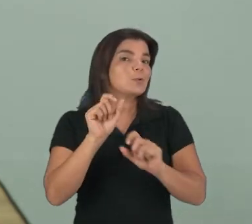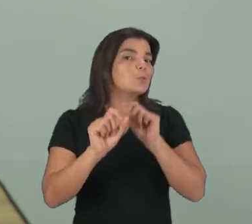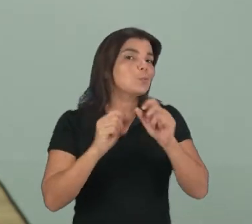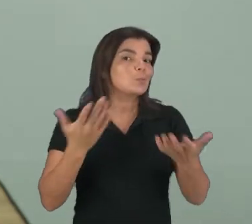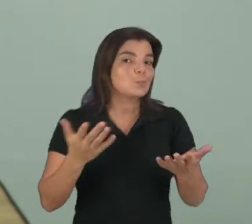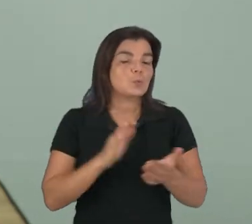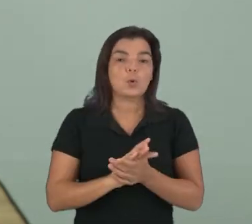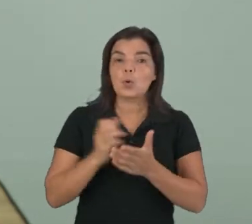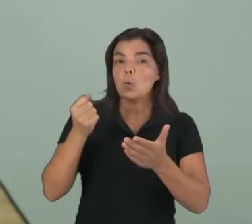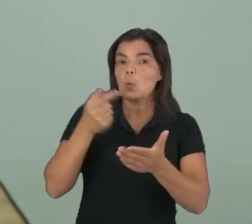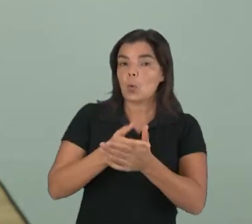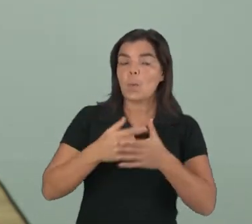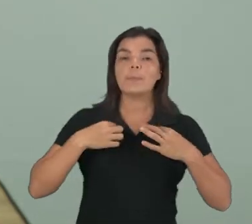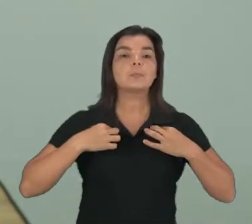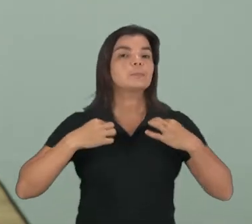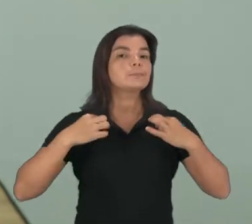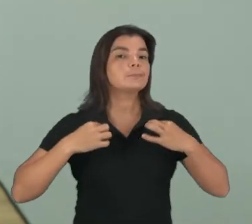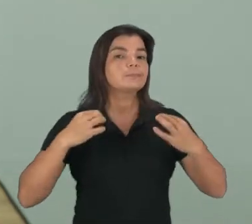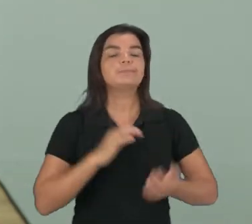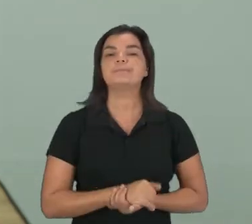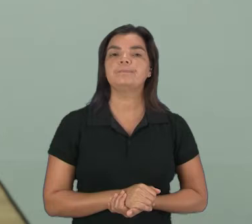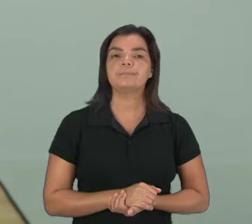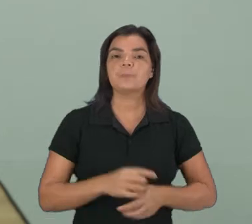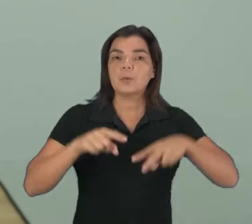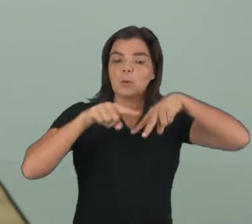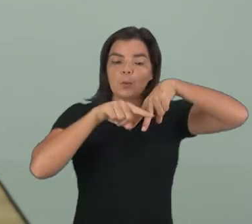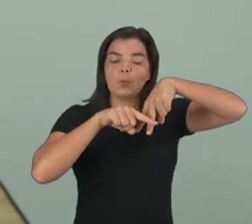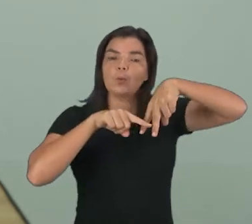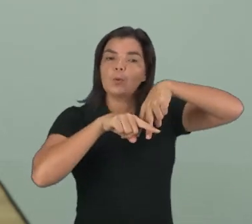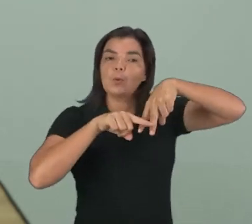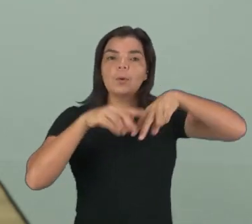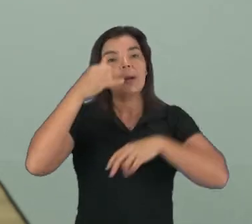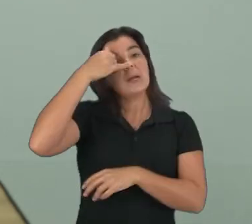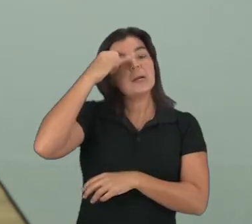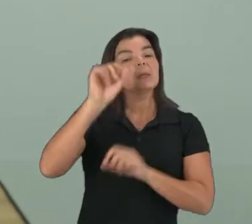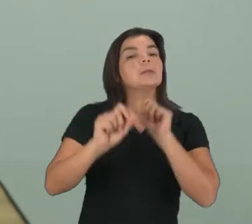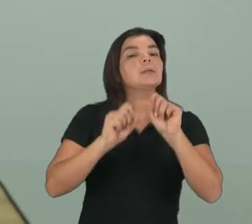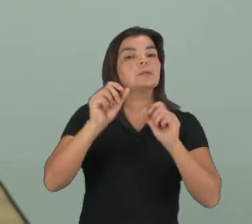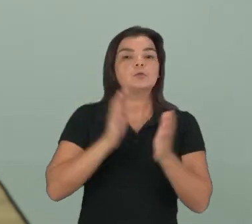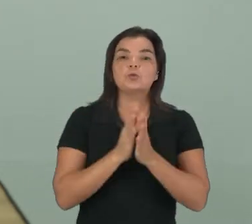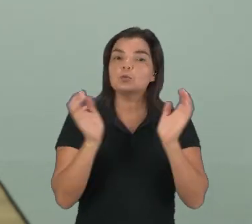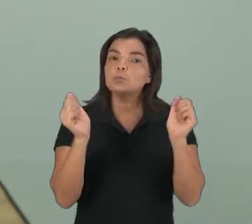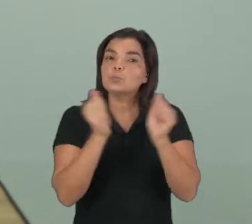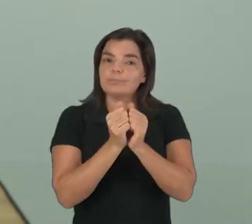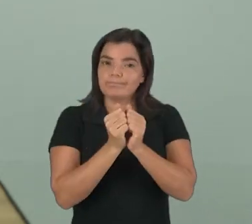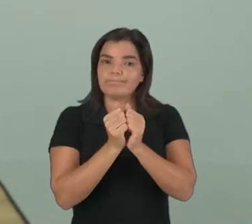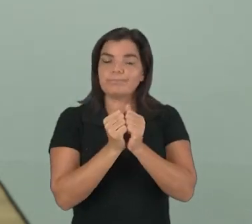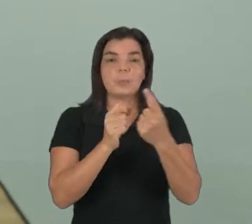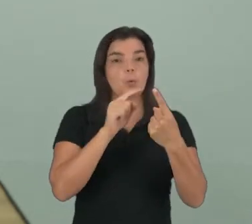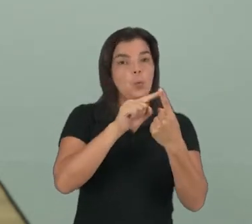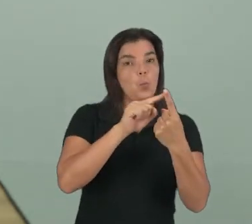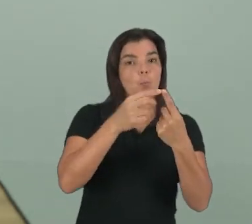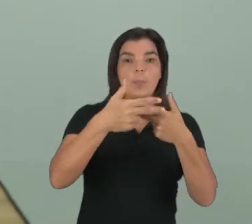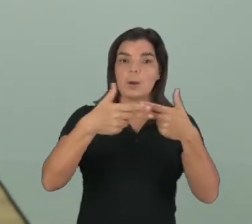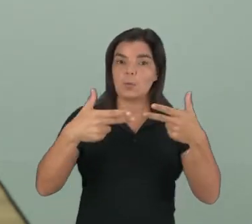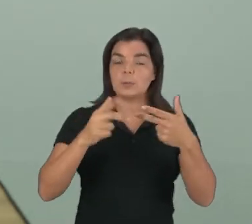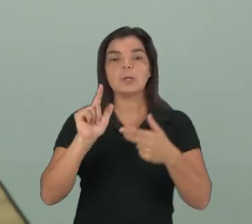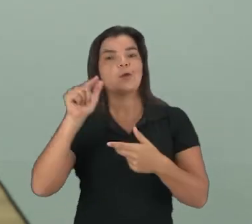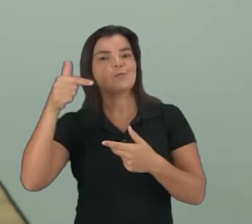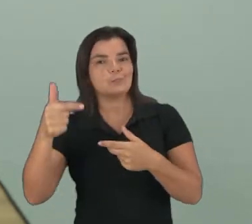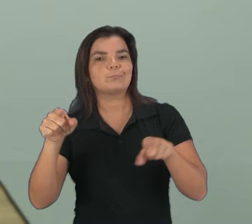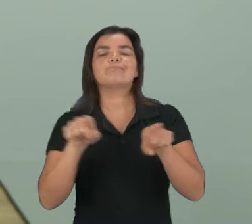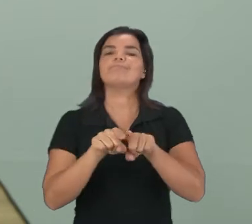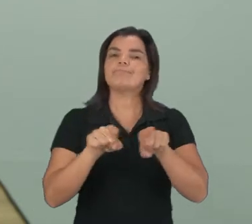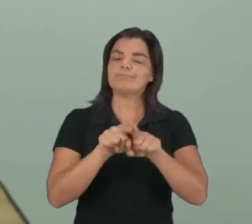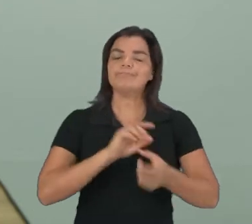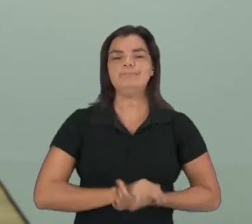que se comprou uma blusa e uma saia. Eu tenho uma ideia de junção. Eu comprei uma coisa e outra,